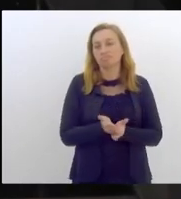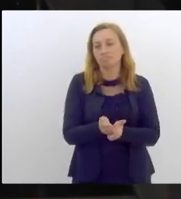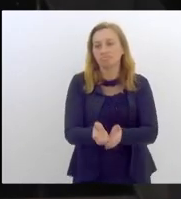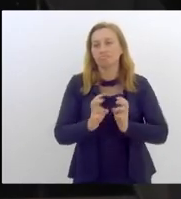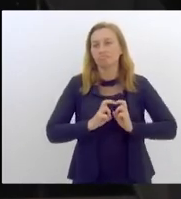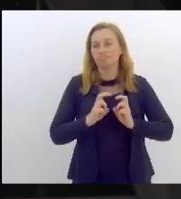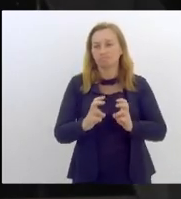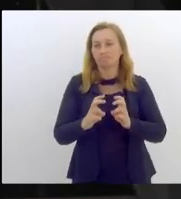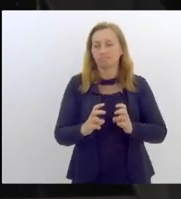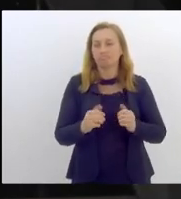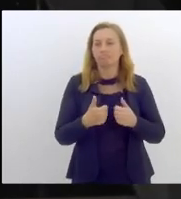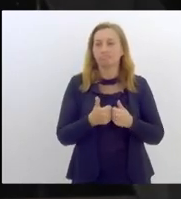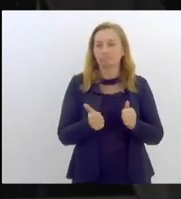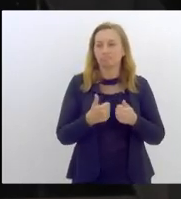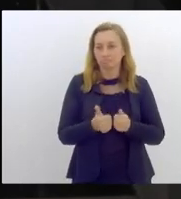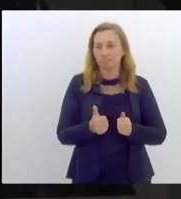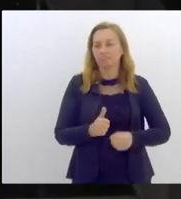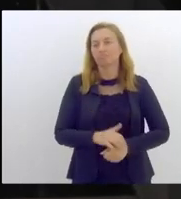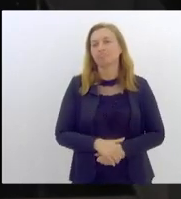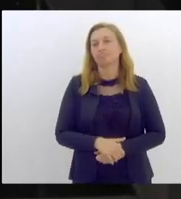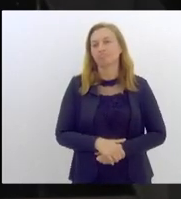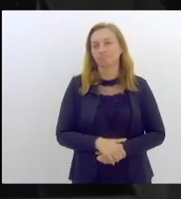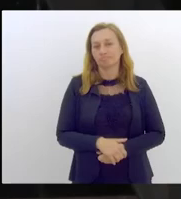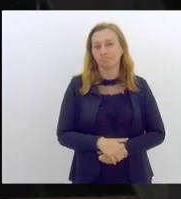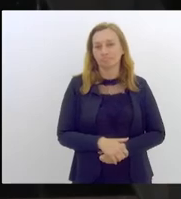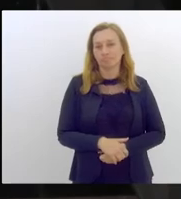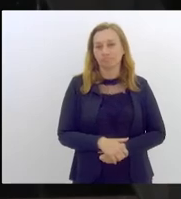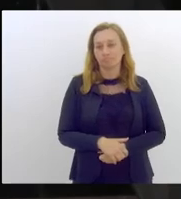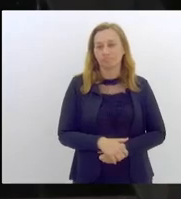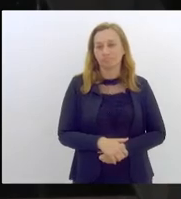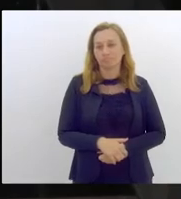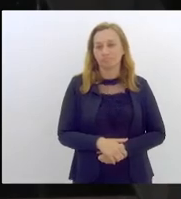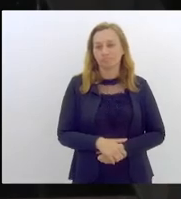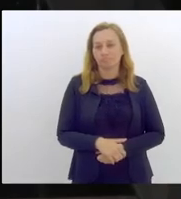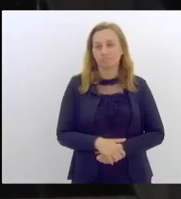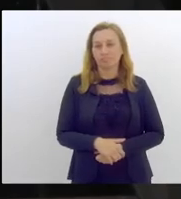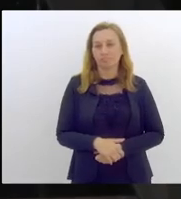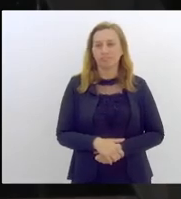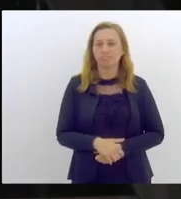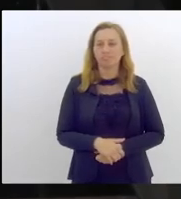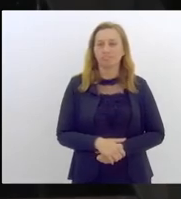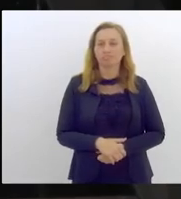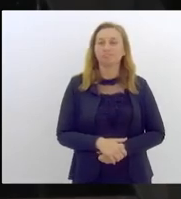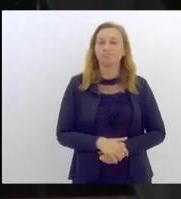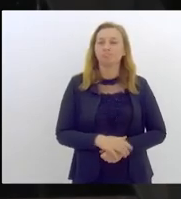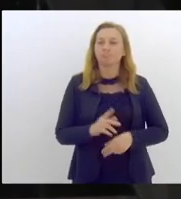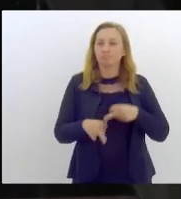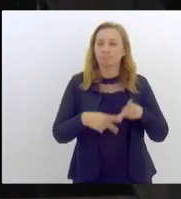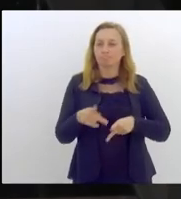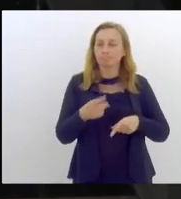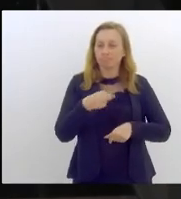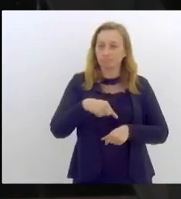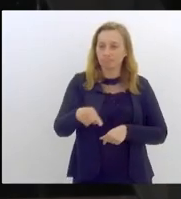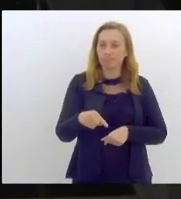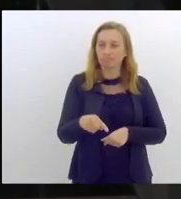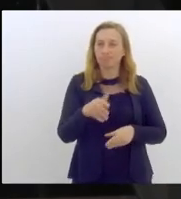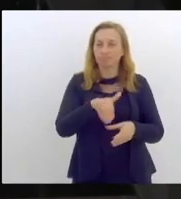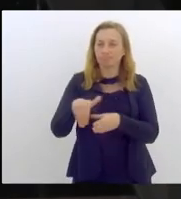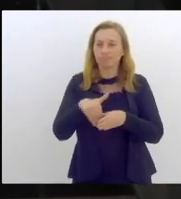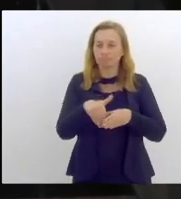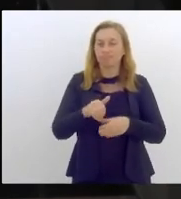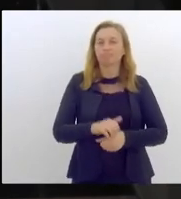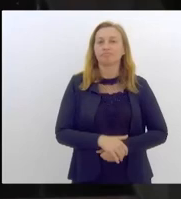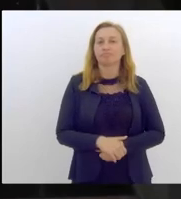os três e também nos transporte intermunicipais para que a população do estado do Rio de Janeiro